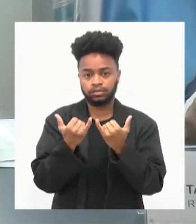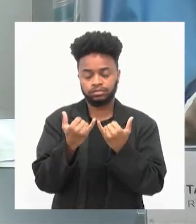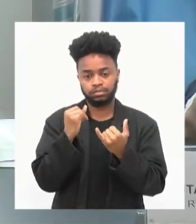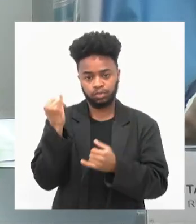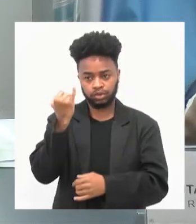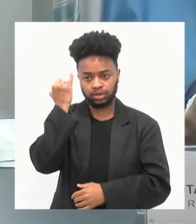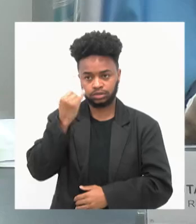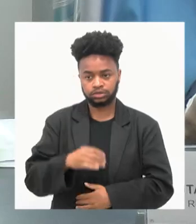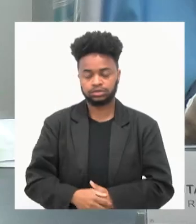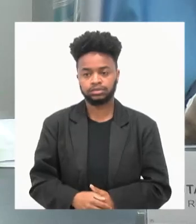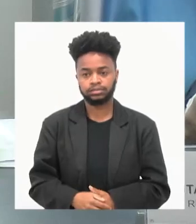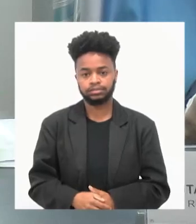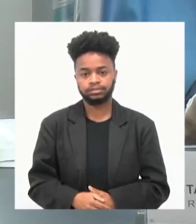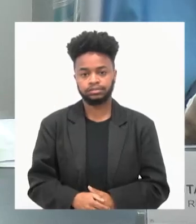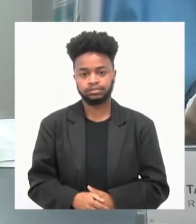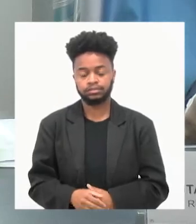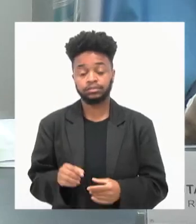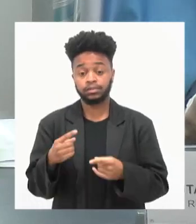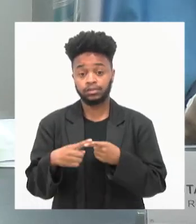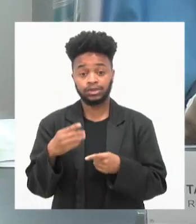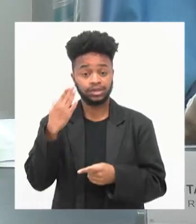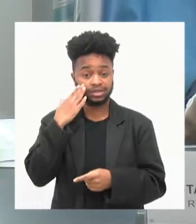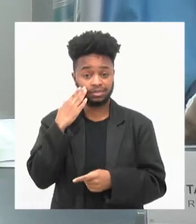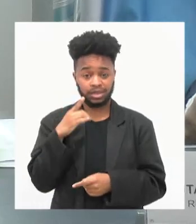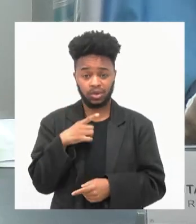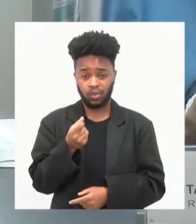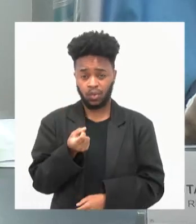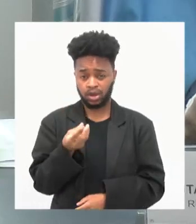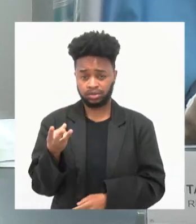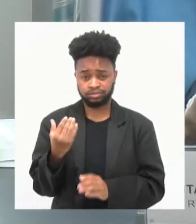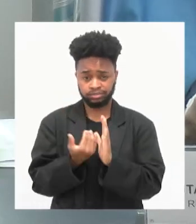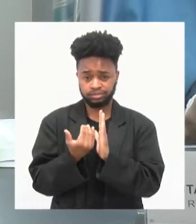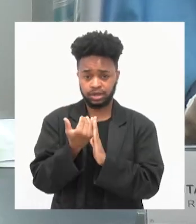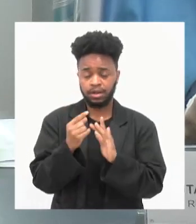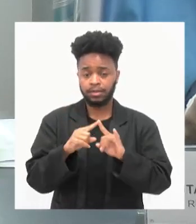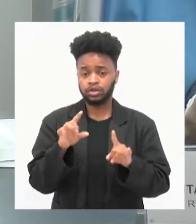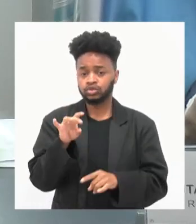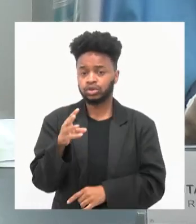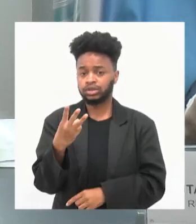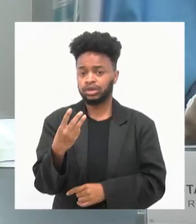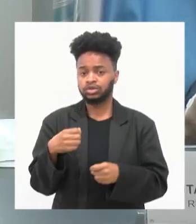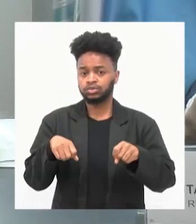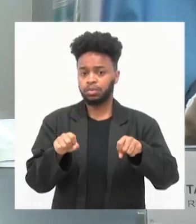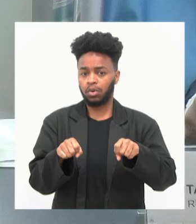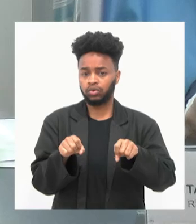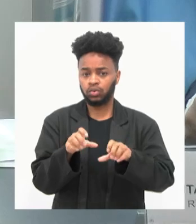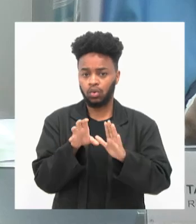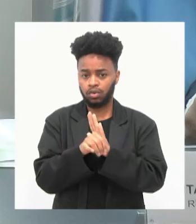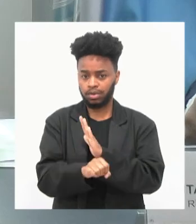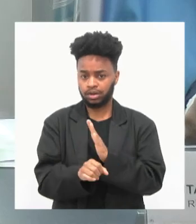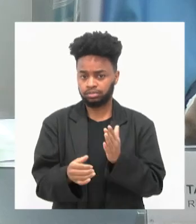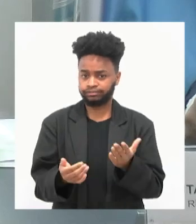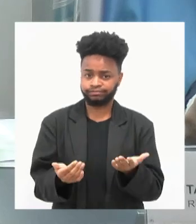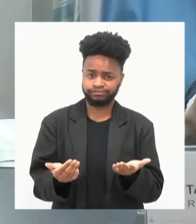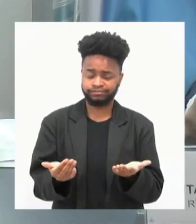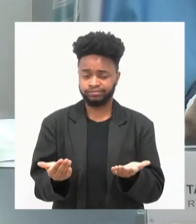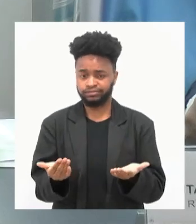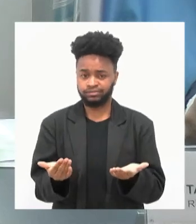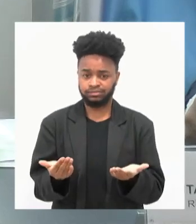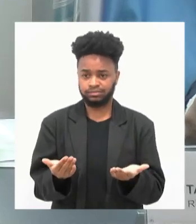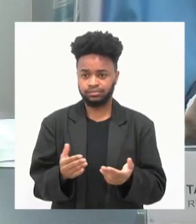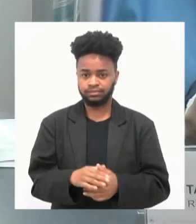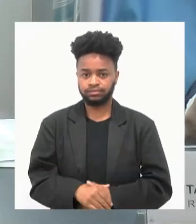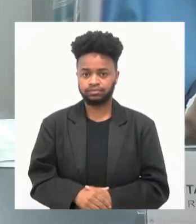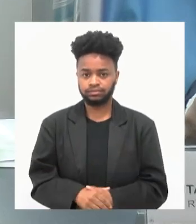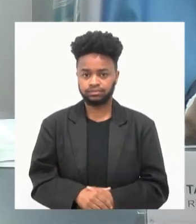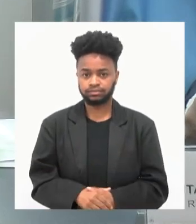relevante. Saber que, nesse quantitativo todo, só 3 motos foram roubadas, é um sinal.